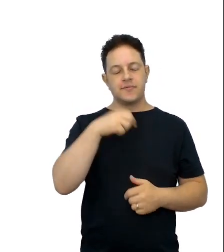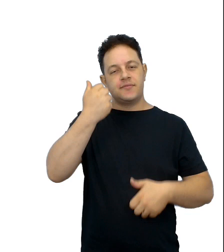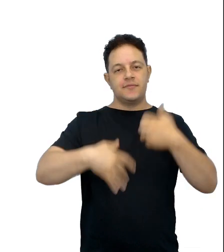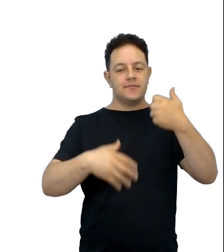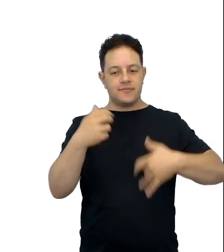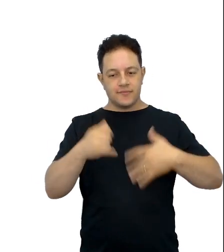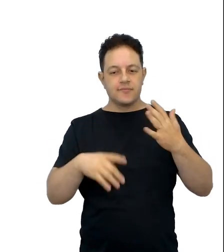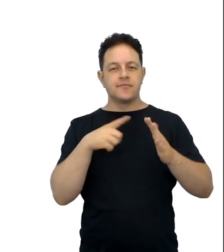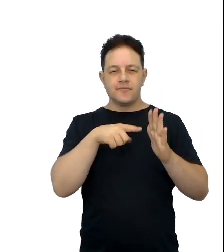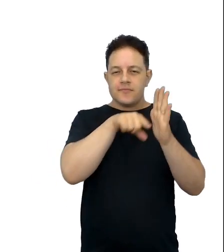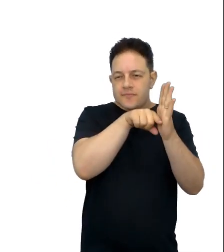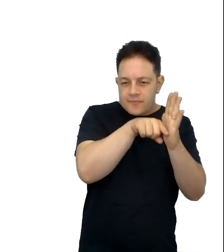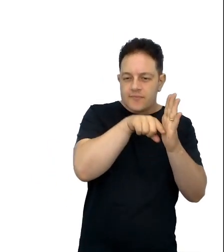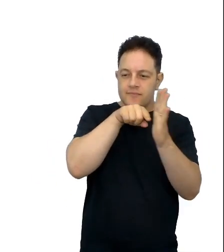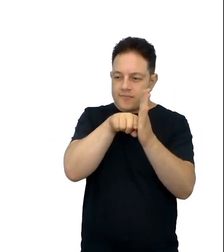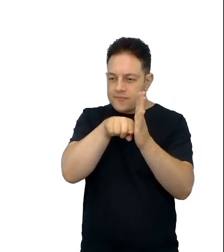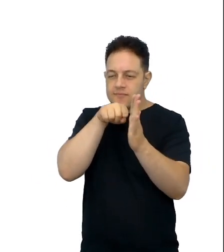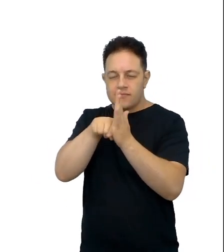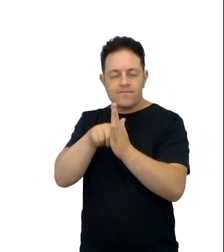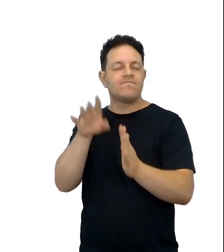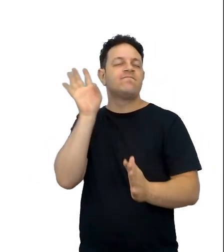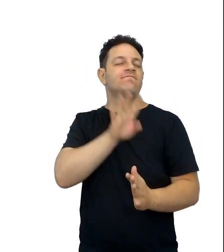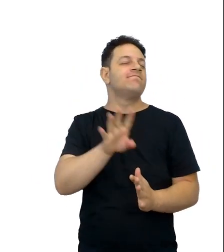umas pesquisas bem bacanas, né, que